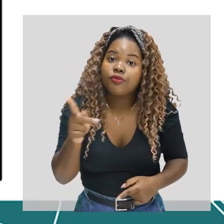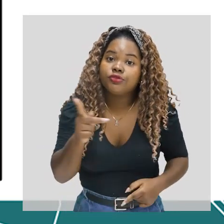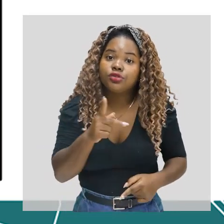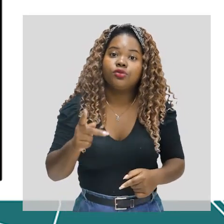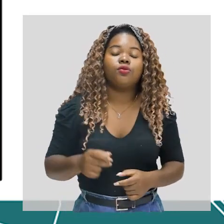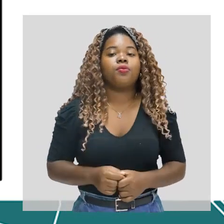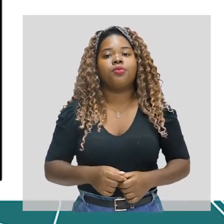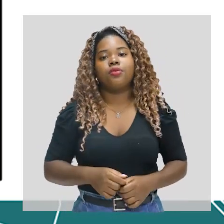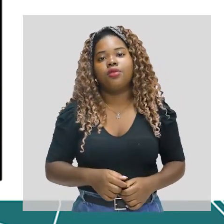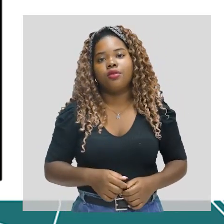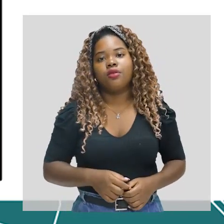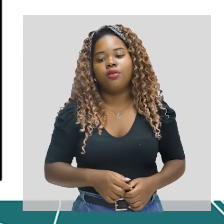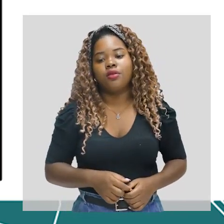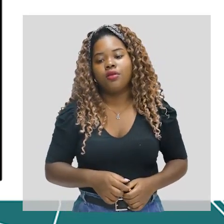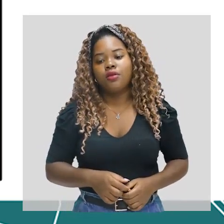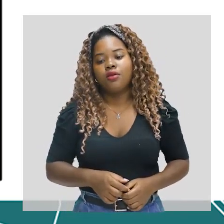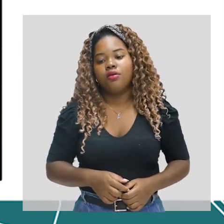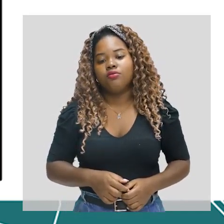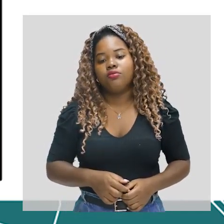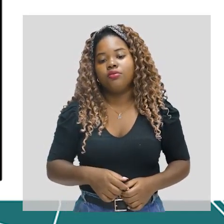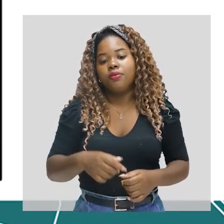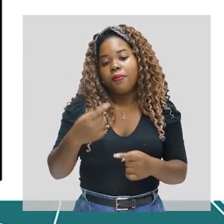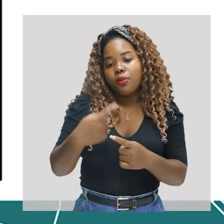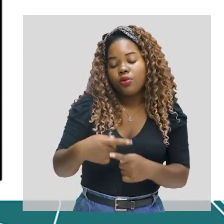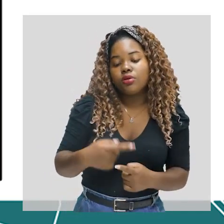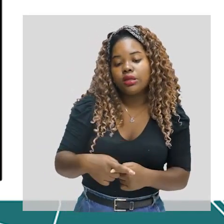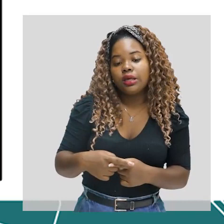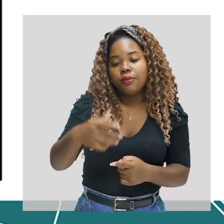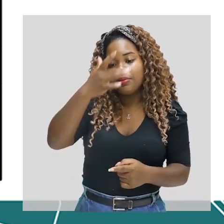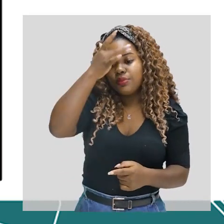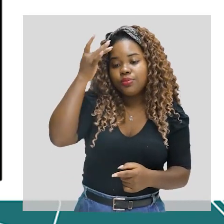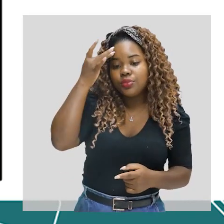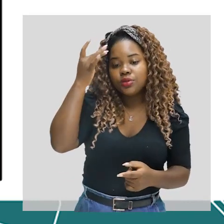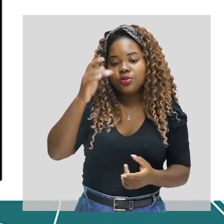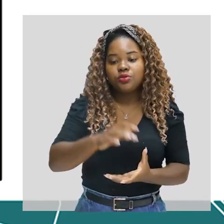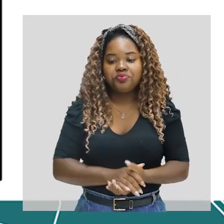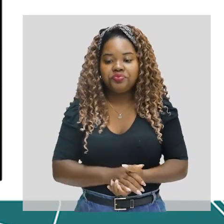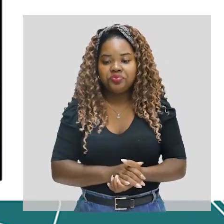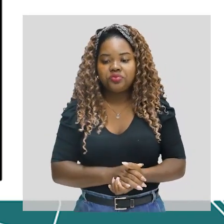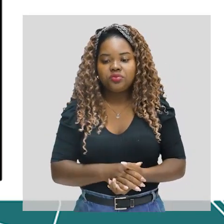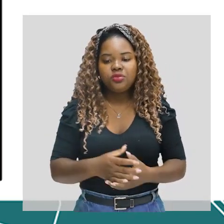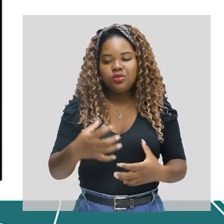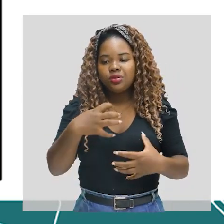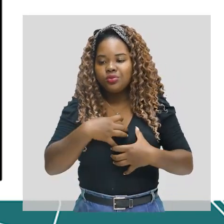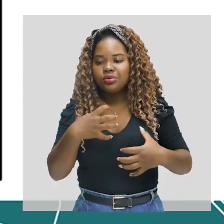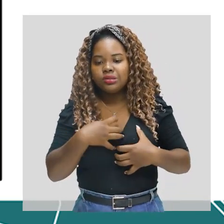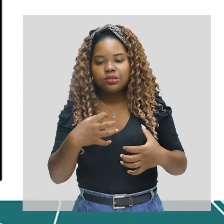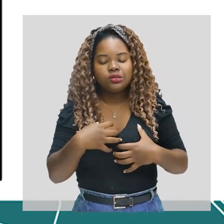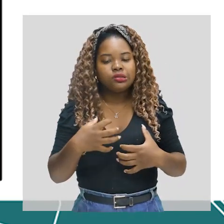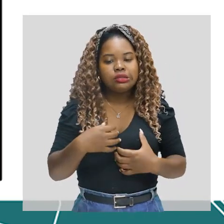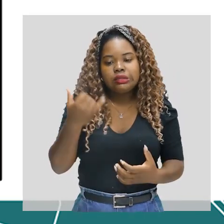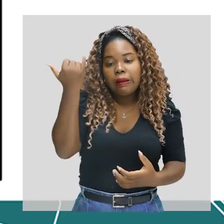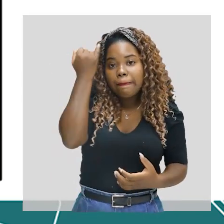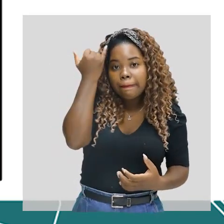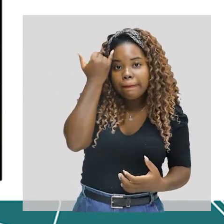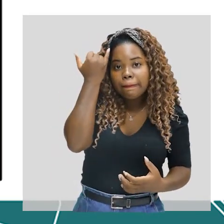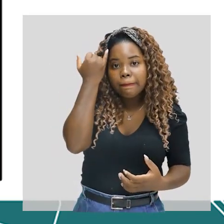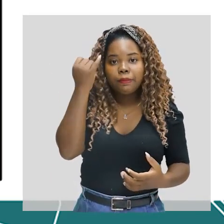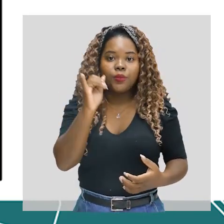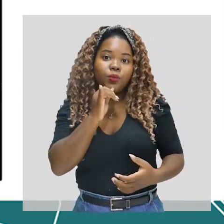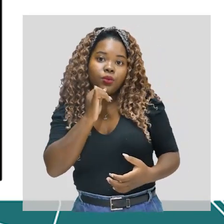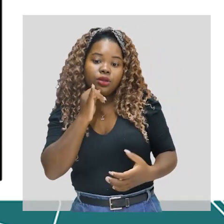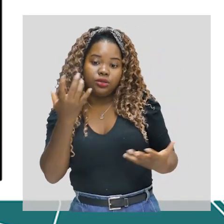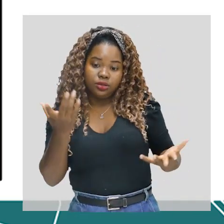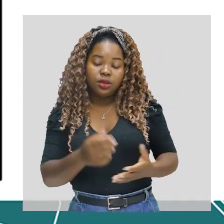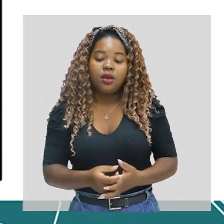essa variabilidade? Para que o indivíduo ele fuja dessa monotonia. Porque as mesmas aulas e os